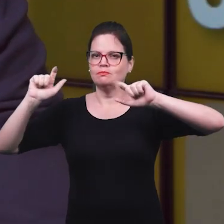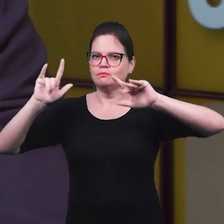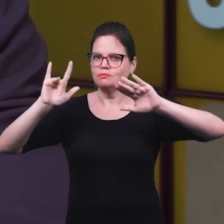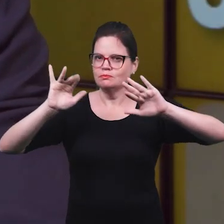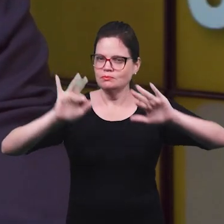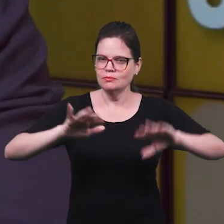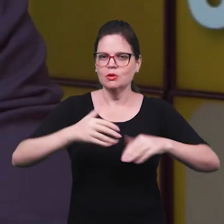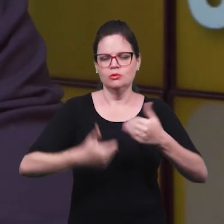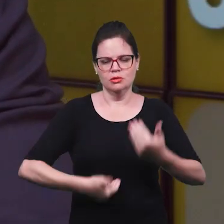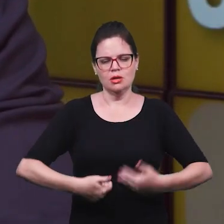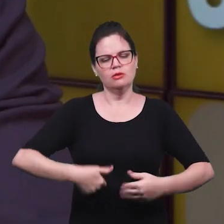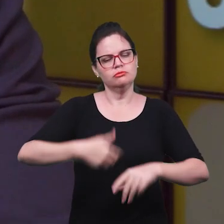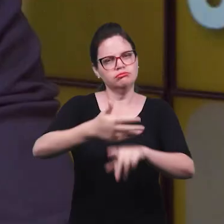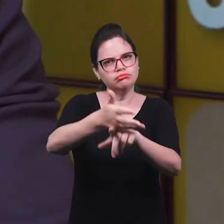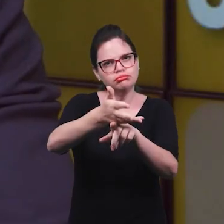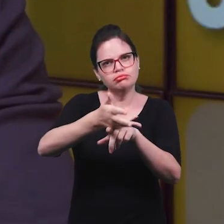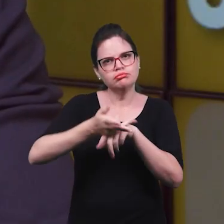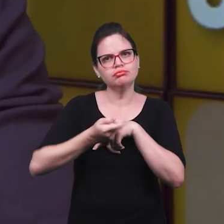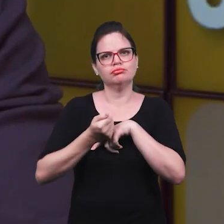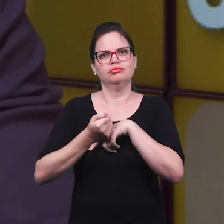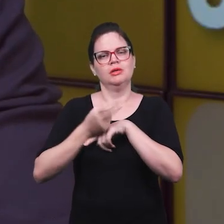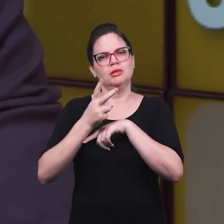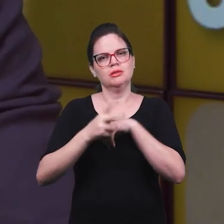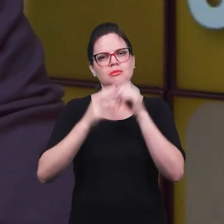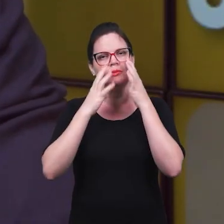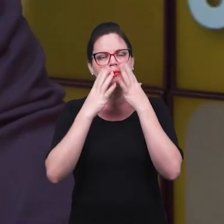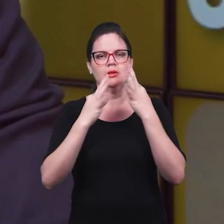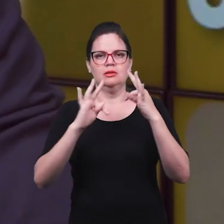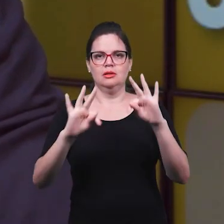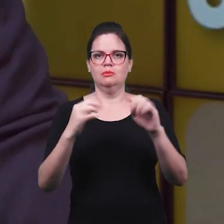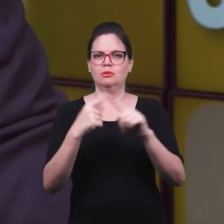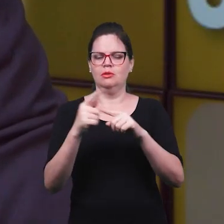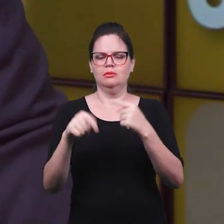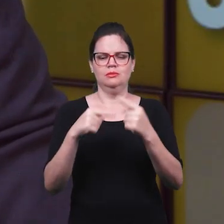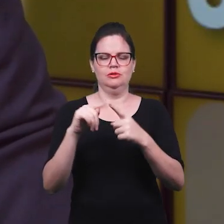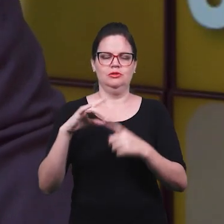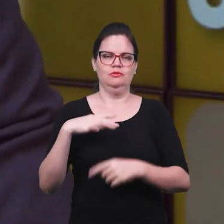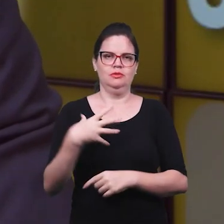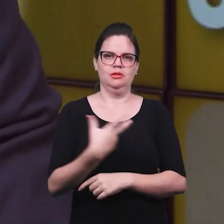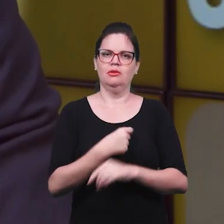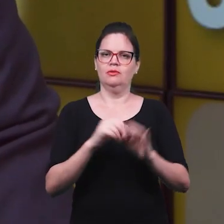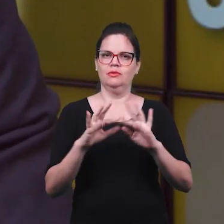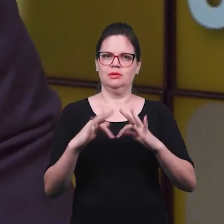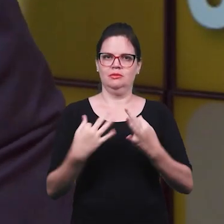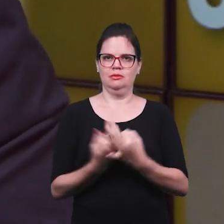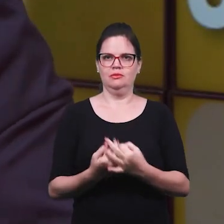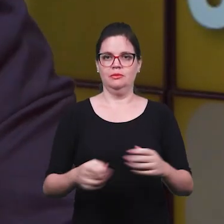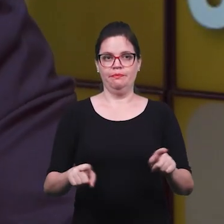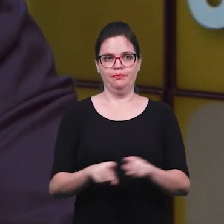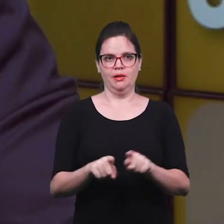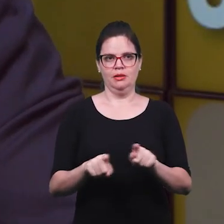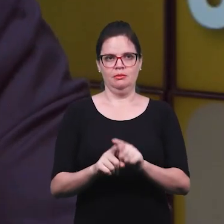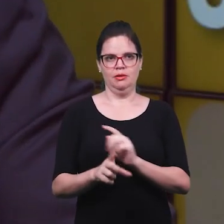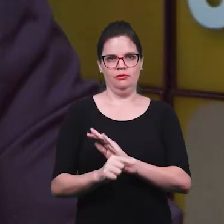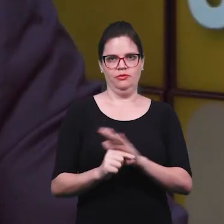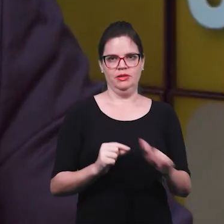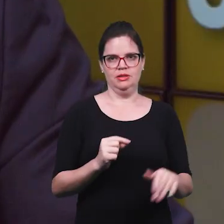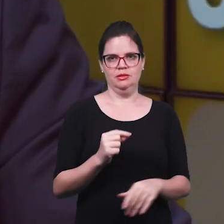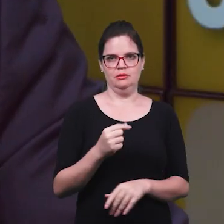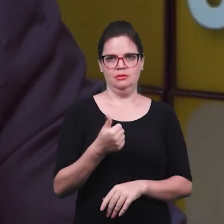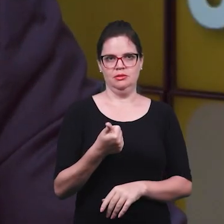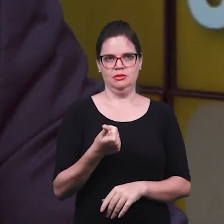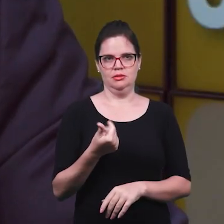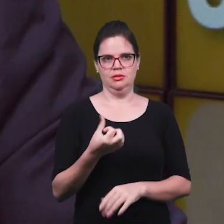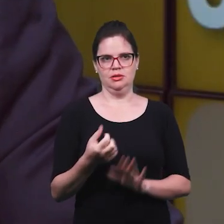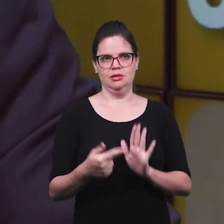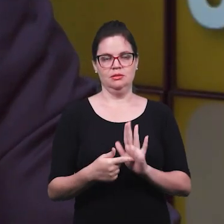para a salvação da nossa família. E é interessante notarmos que o povo, no verso 16, se me permite, pastor Marcelo, diz